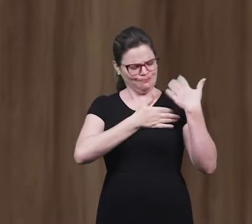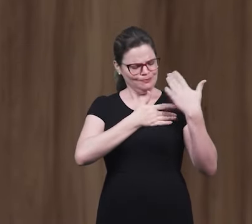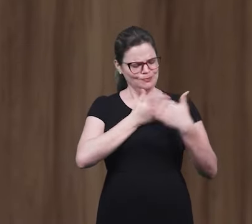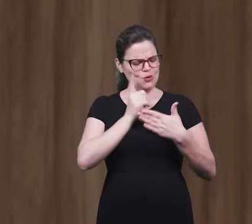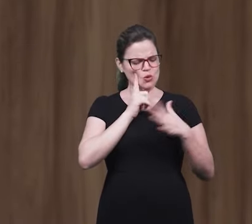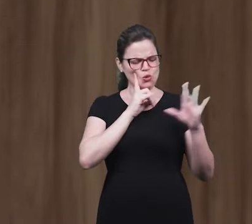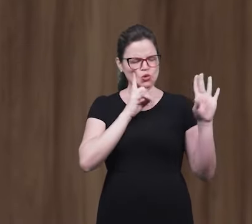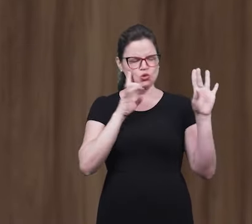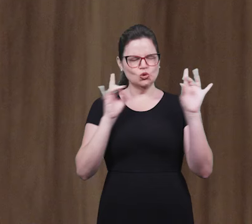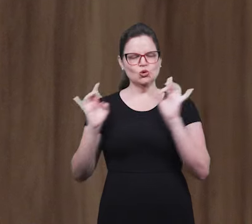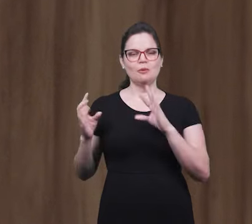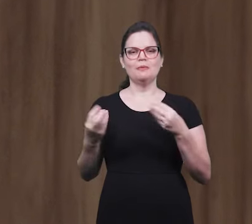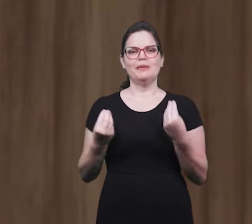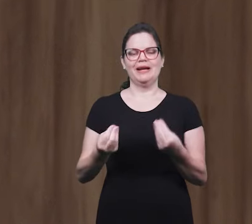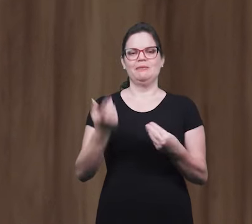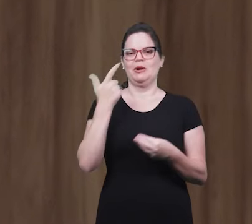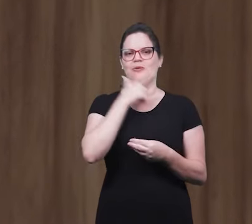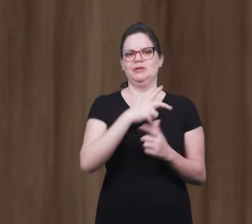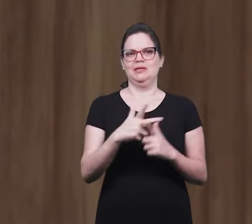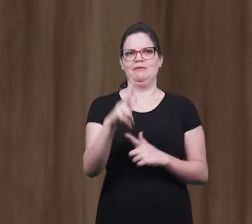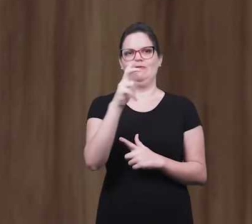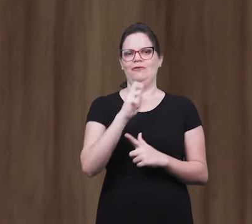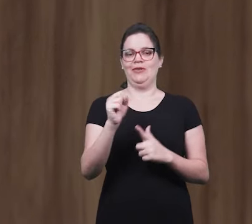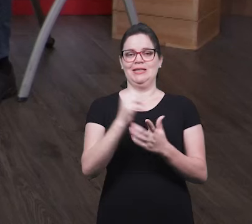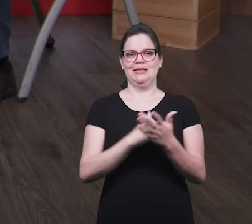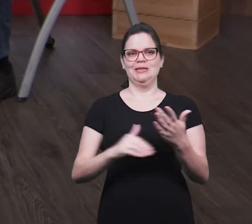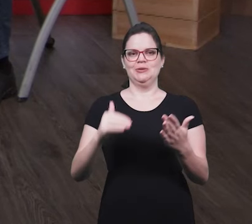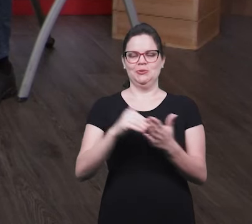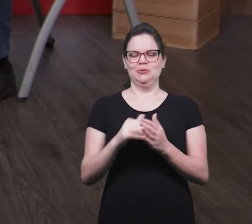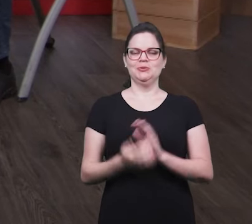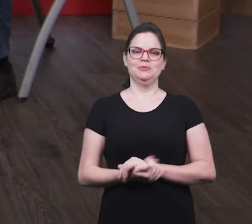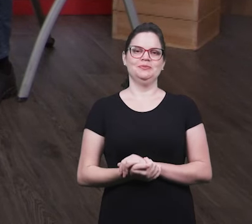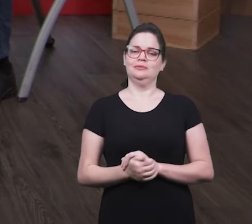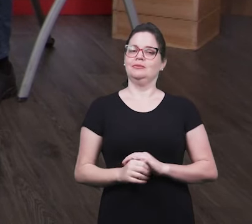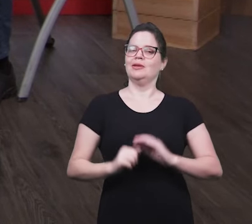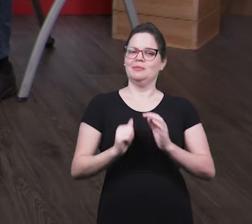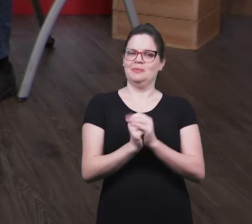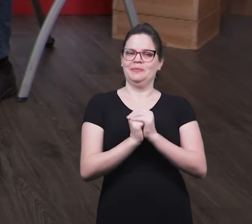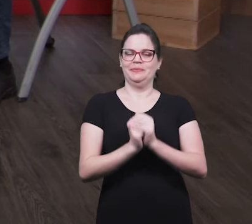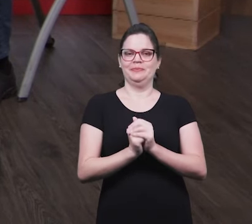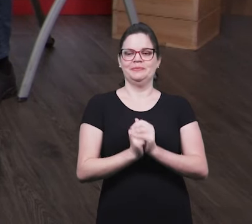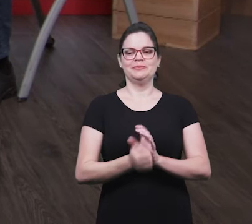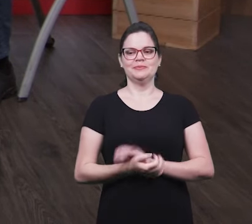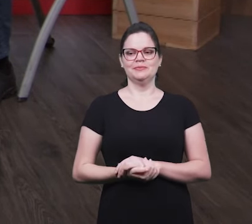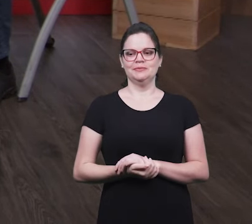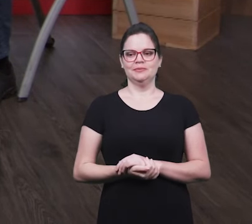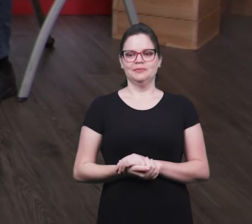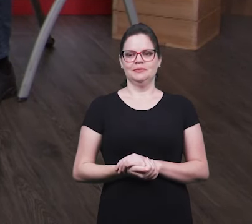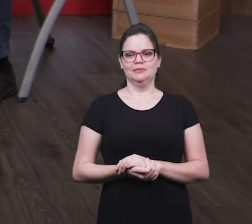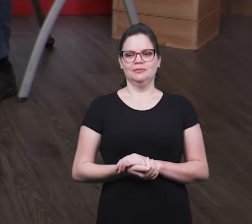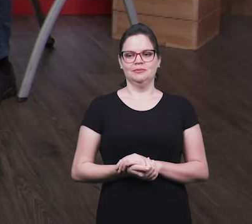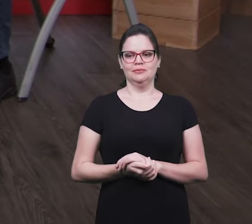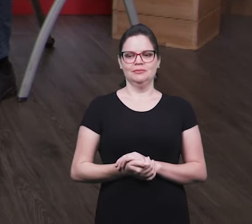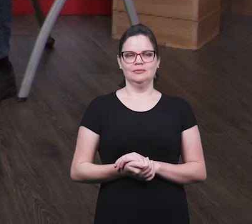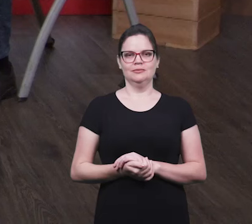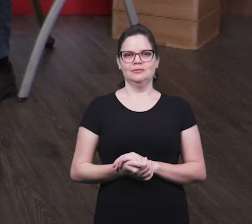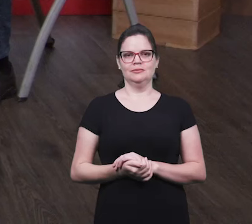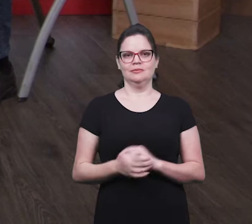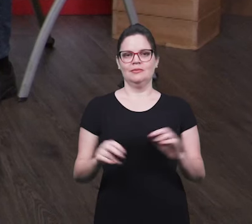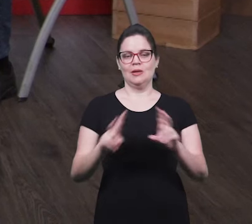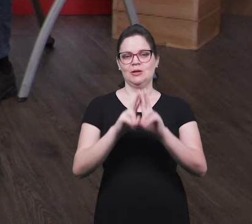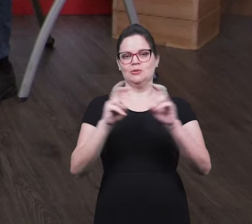vencermos toda e qualquer oposição. Amém. Quando nós falamos desse espírito